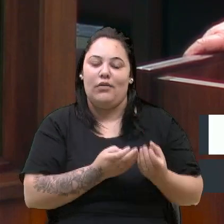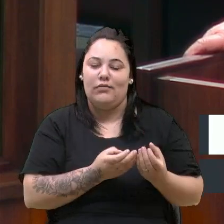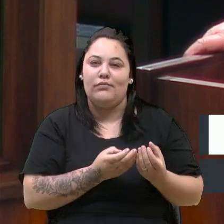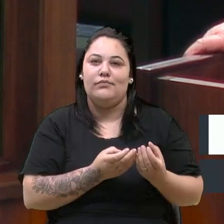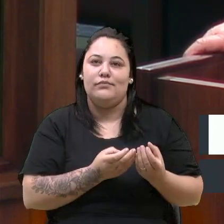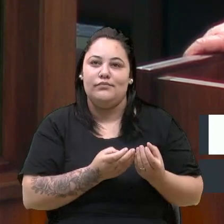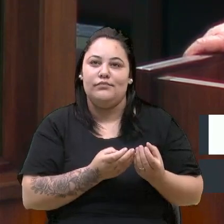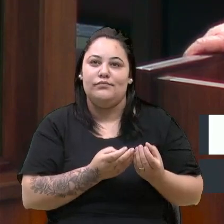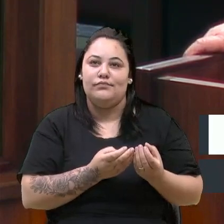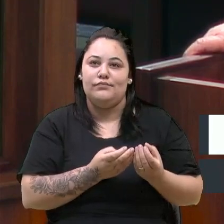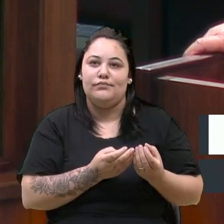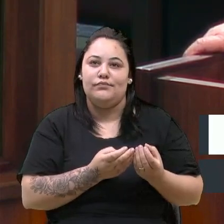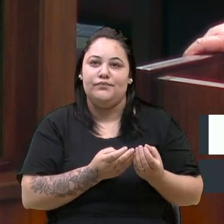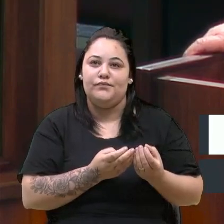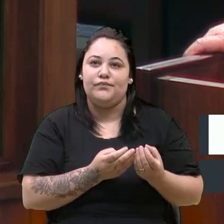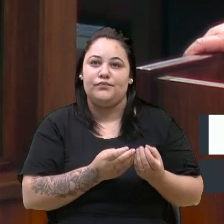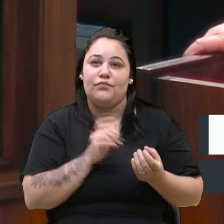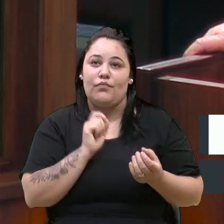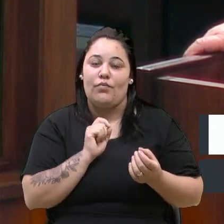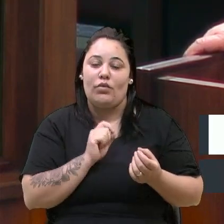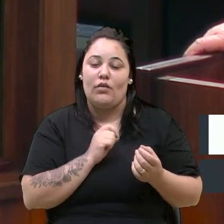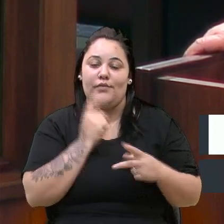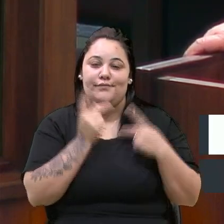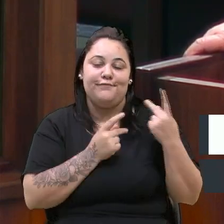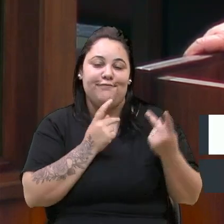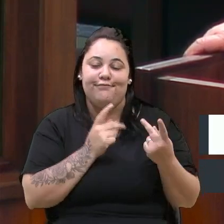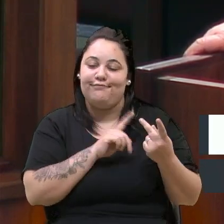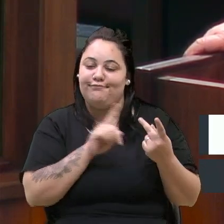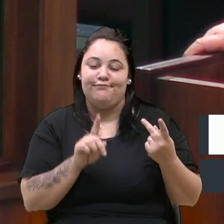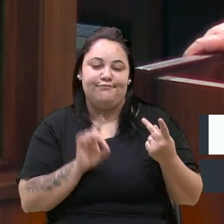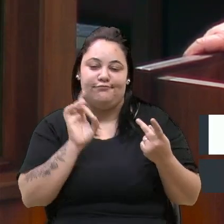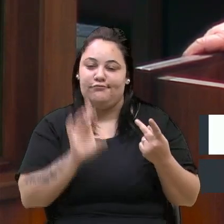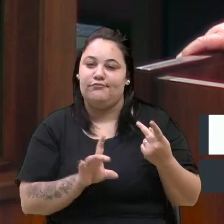feito não foi fala só